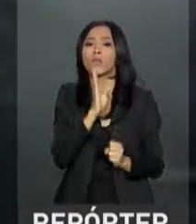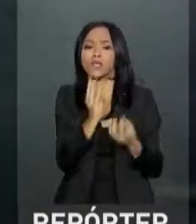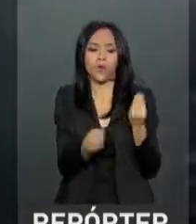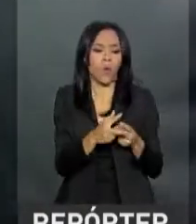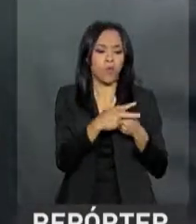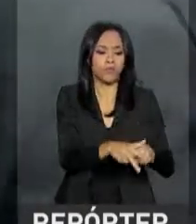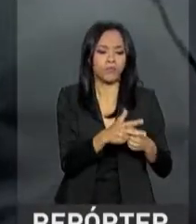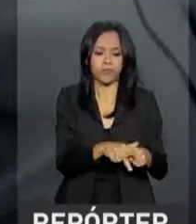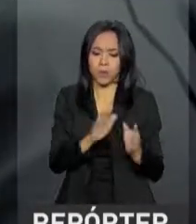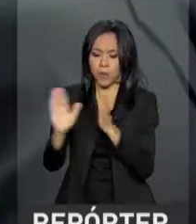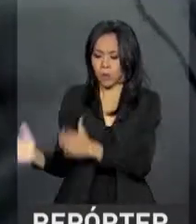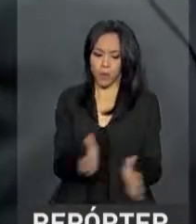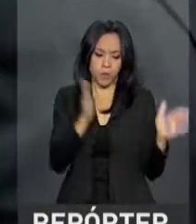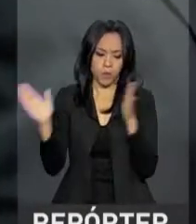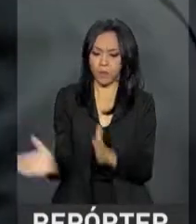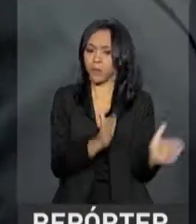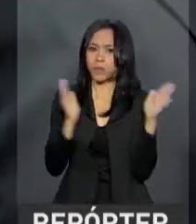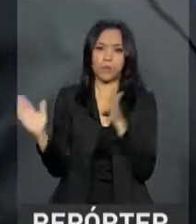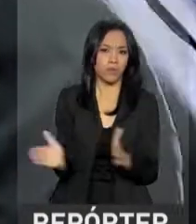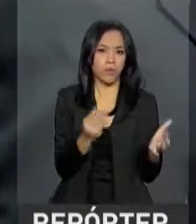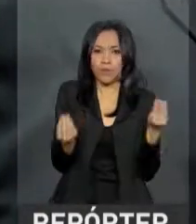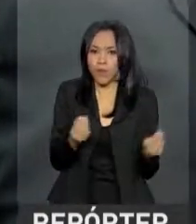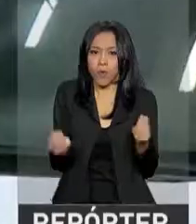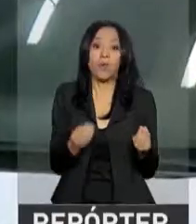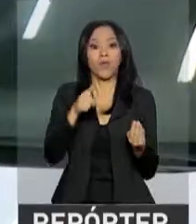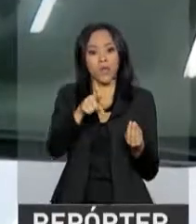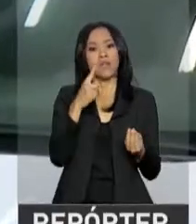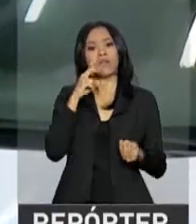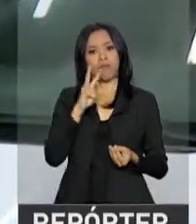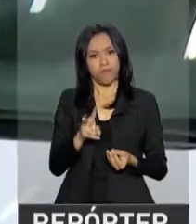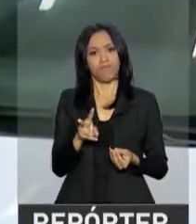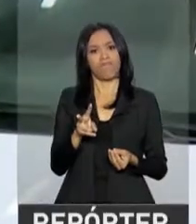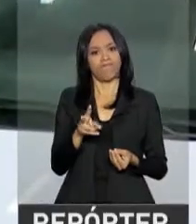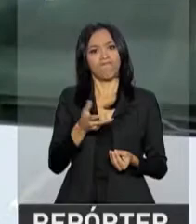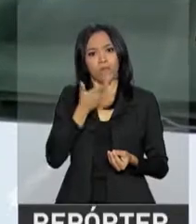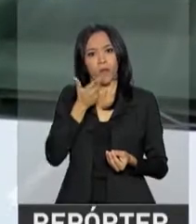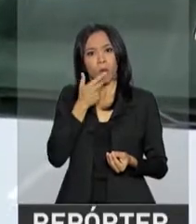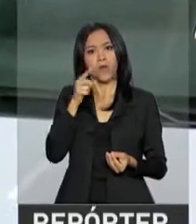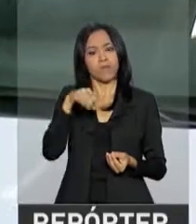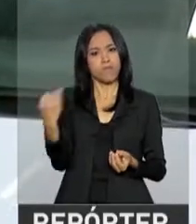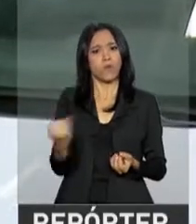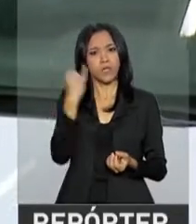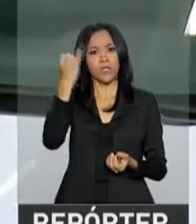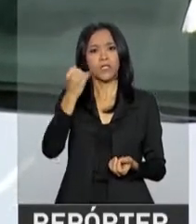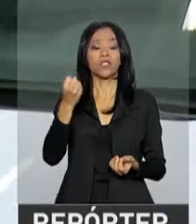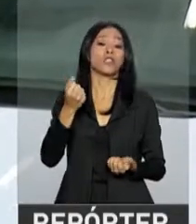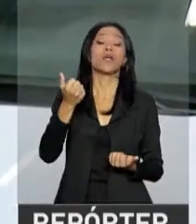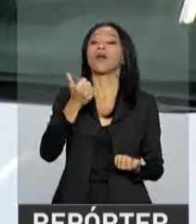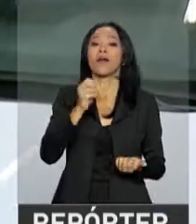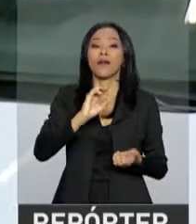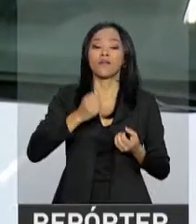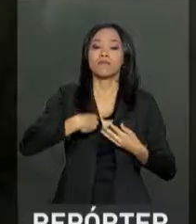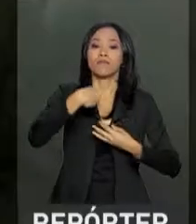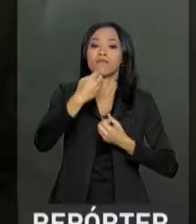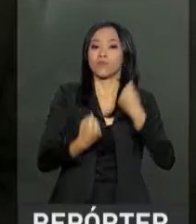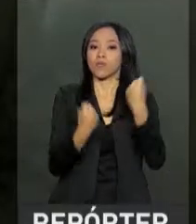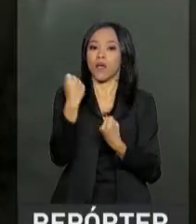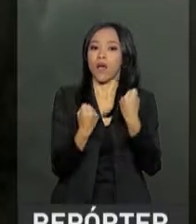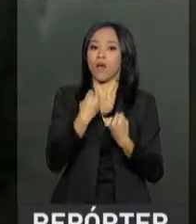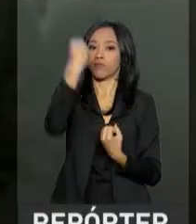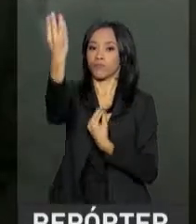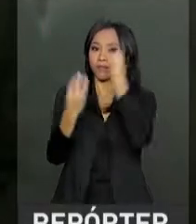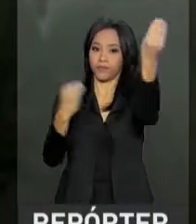dos automóveis e destacou a importância de equipar os conselhos tutelares e cuidar das crianças e adolescentes.